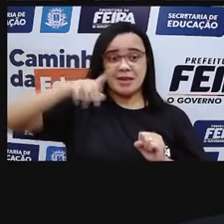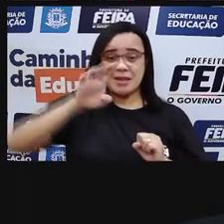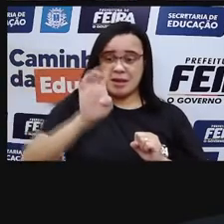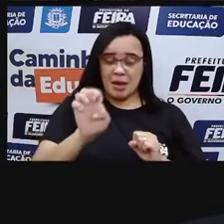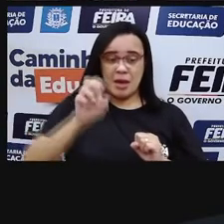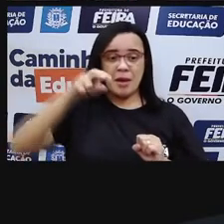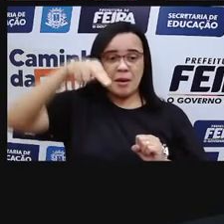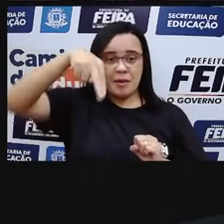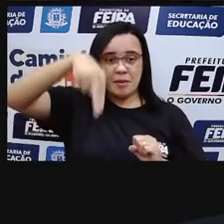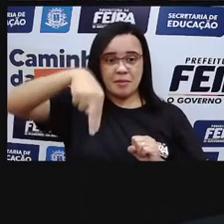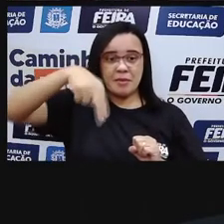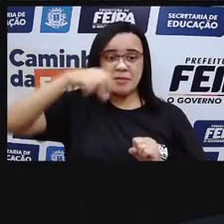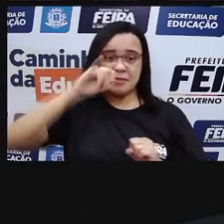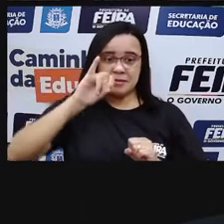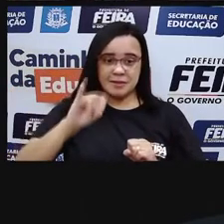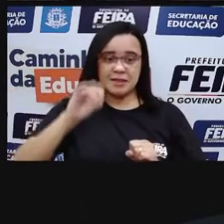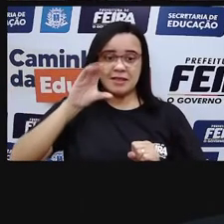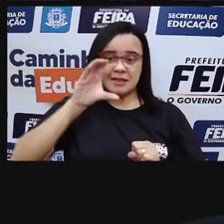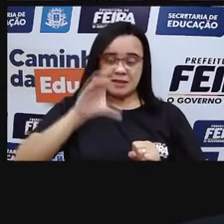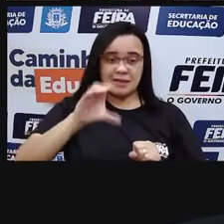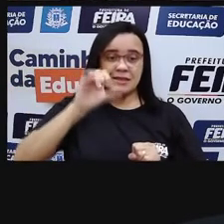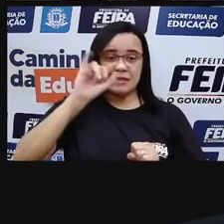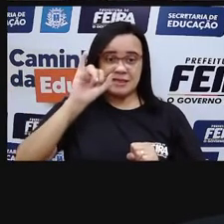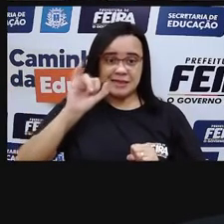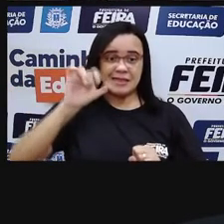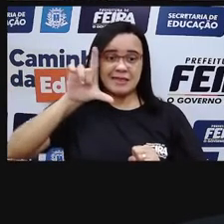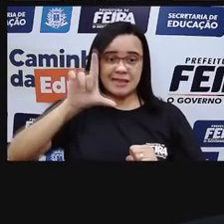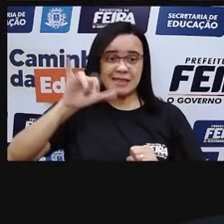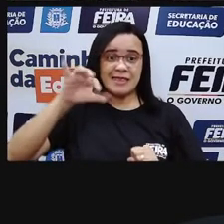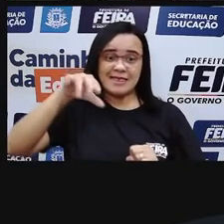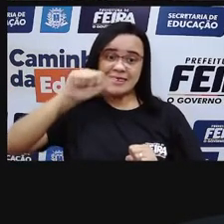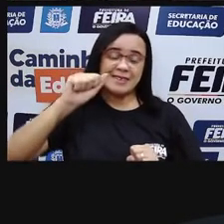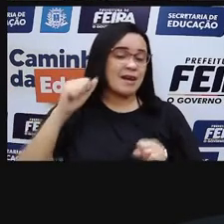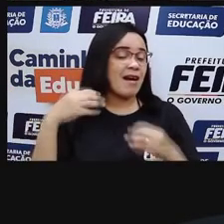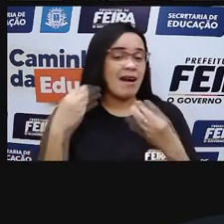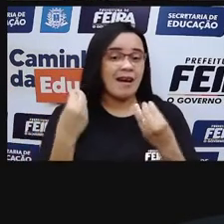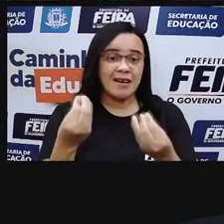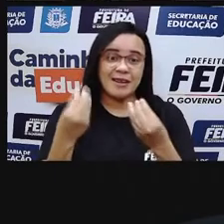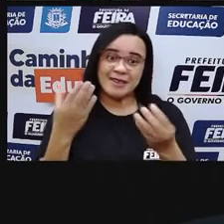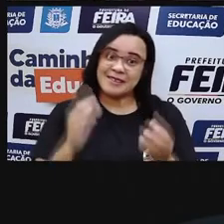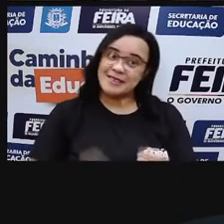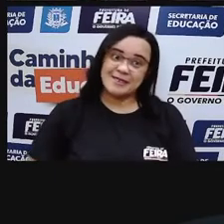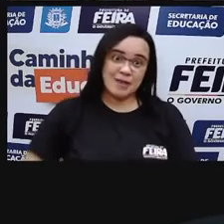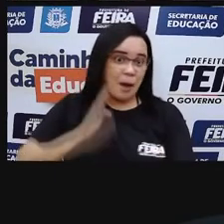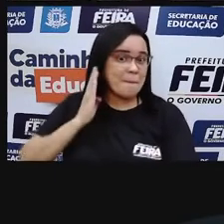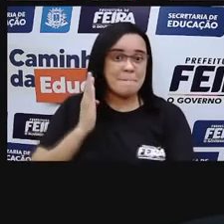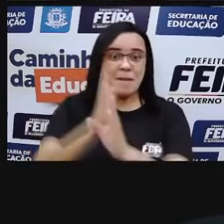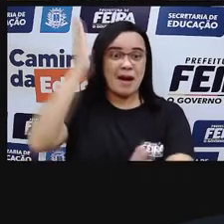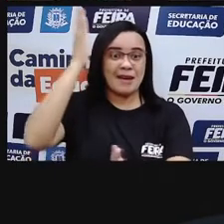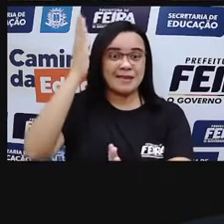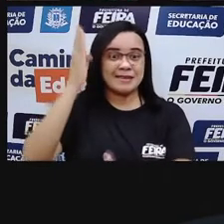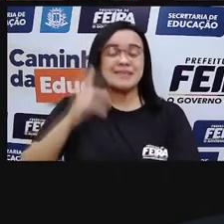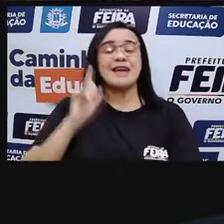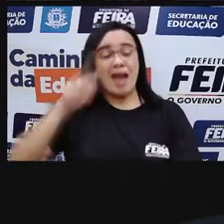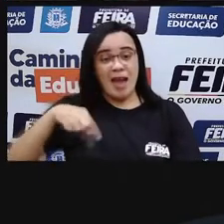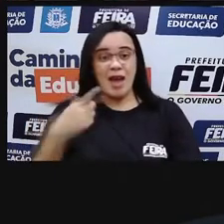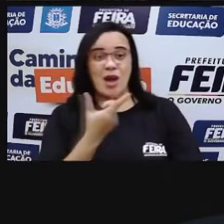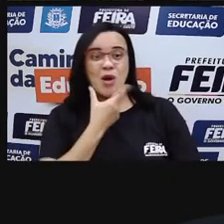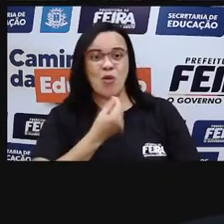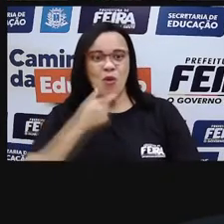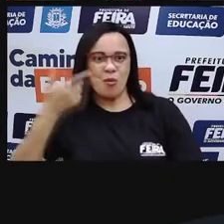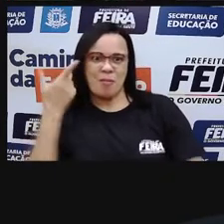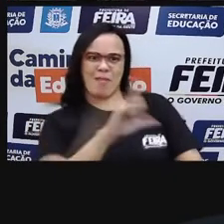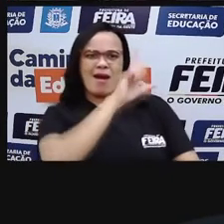antibiótico, né, que nós descobrimos, nós seres humanos descobrimos. A senhora está falando de